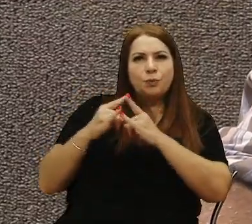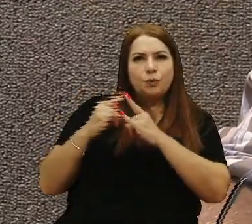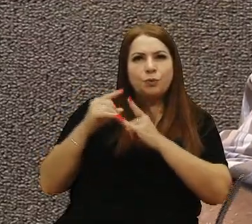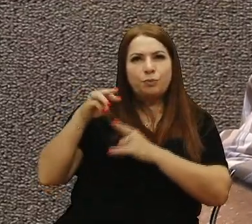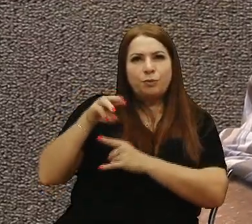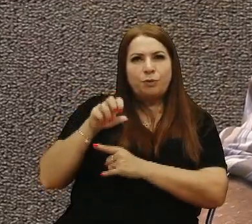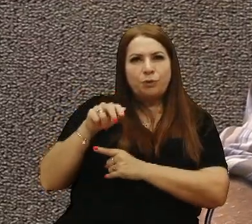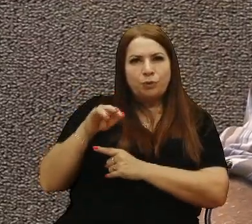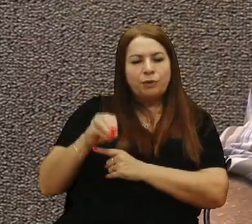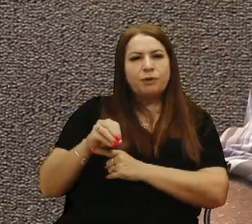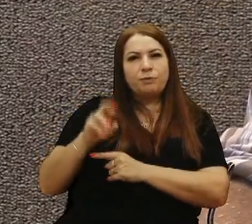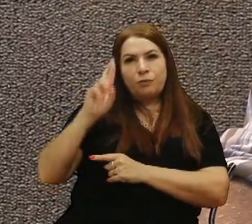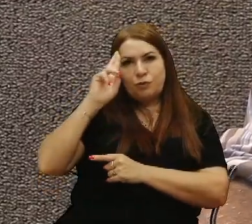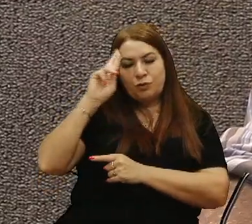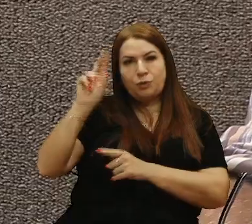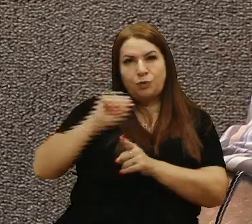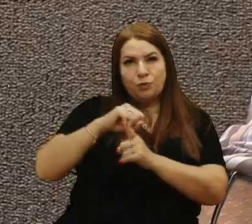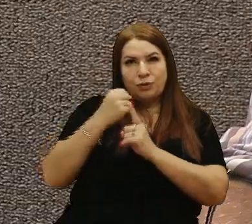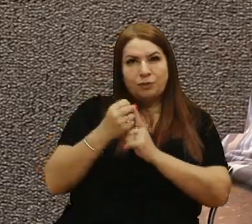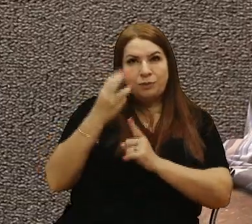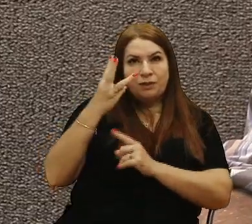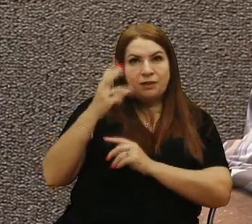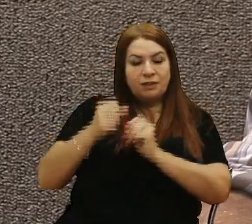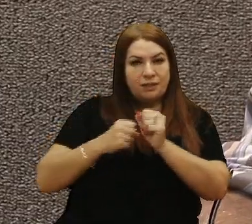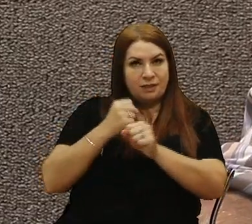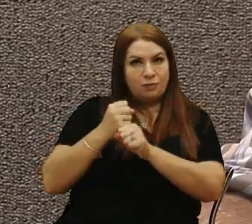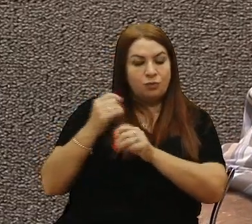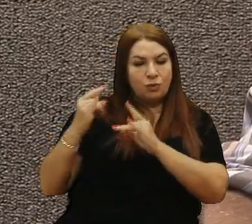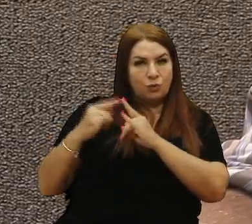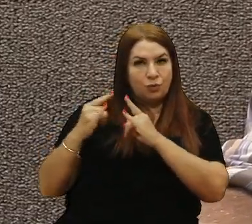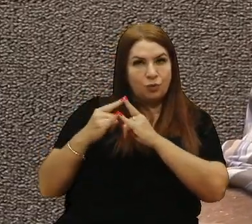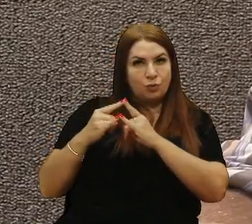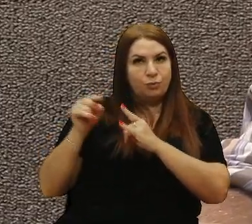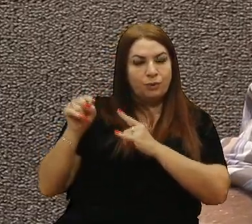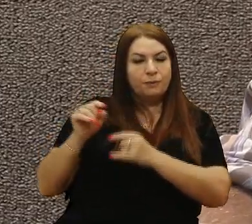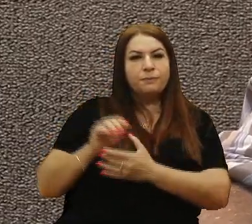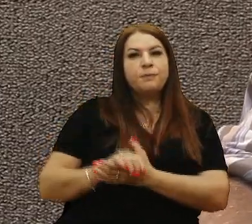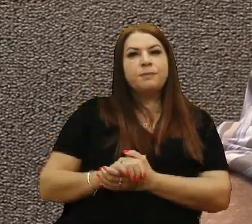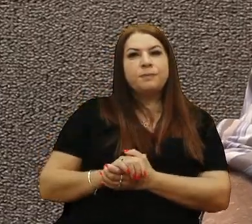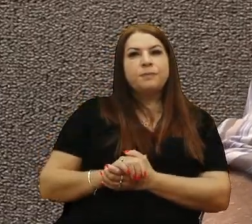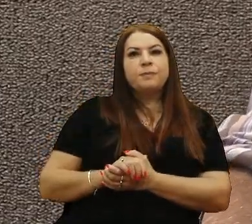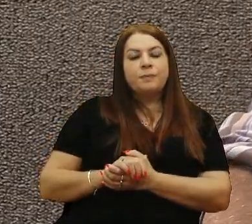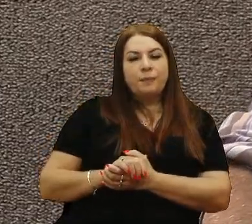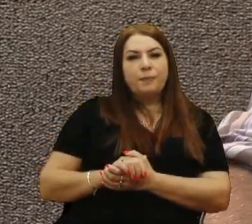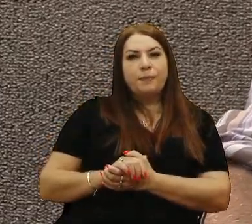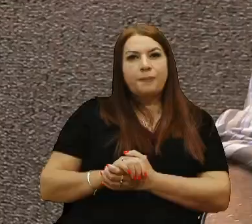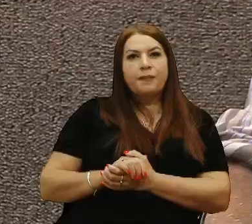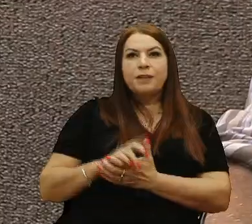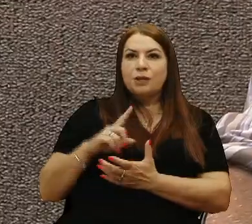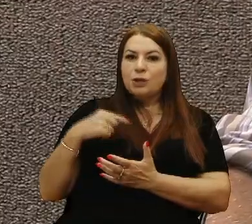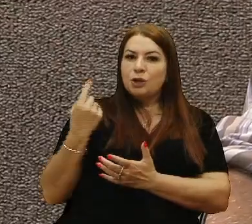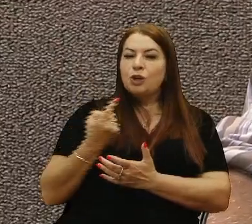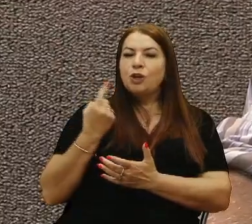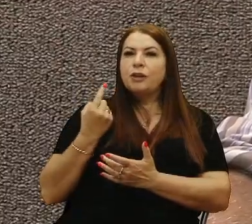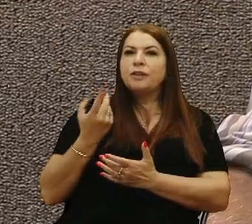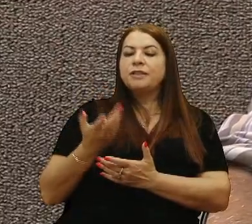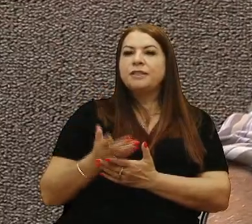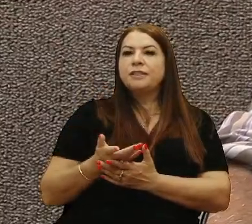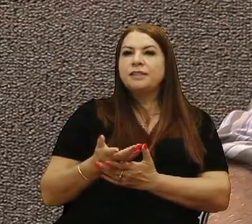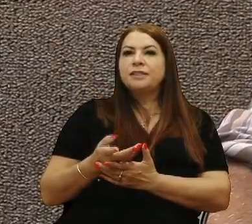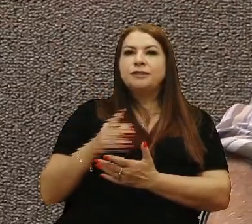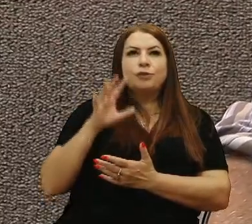Minuano, que fui diretor social por 3 anos do Clube Minuano de Fazenda Souza, nós